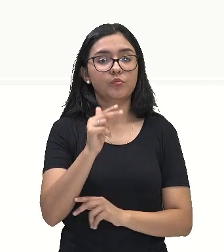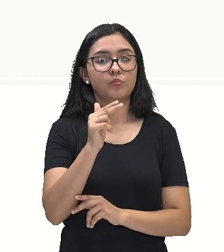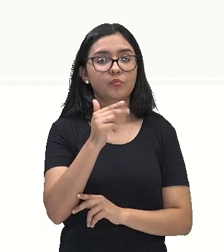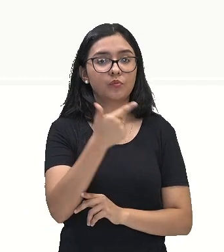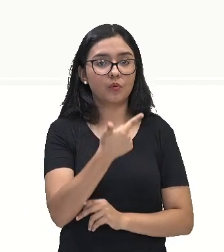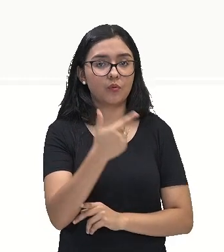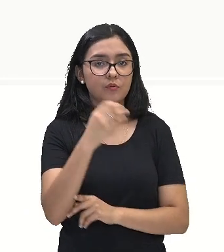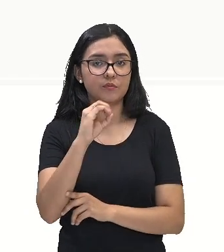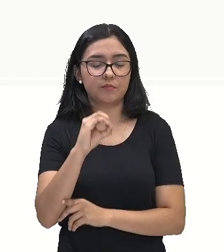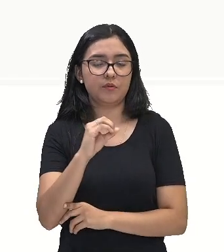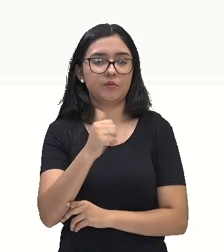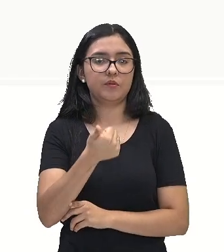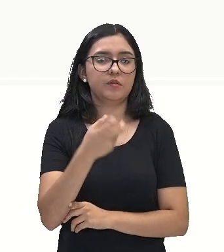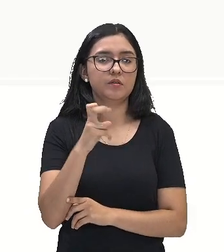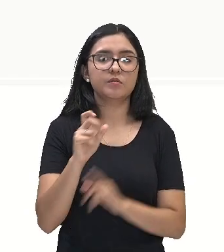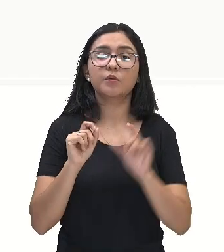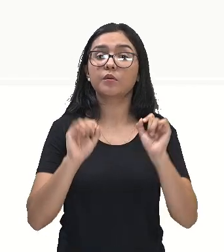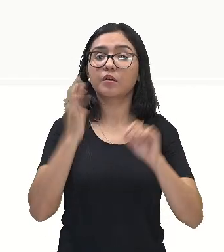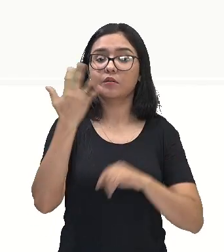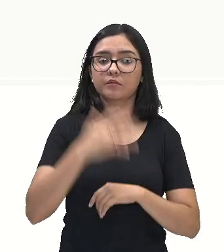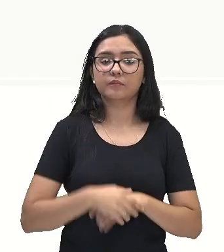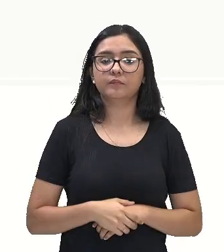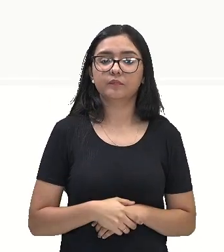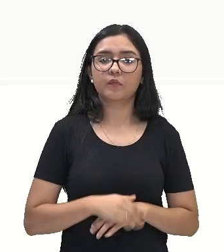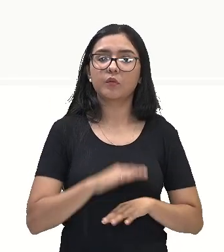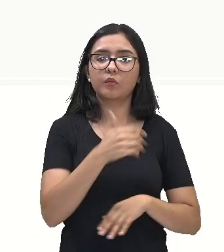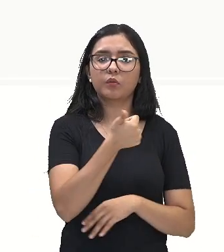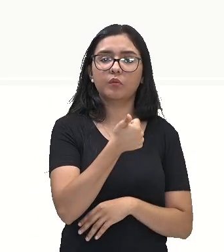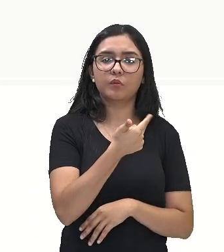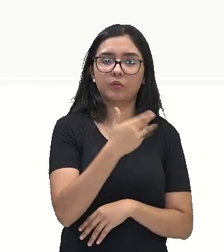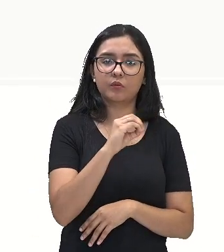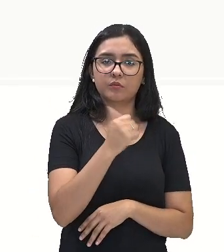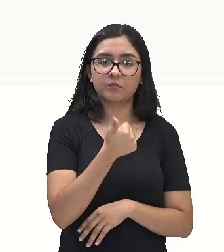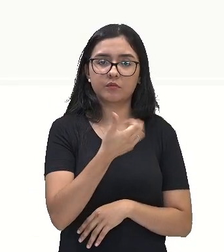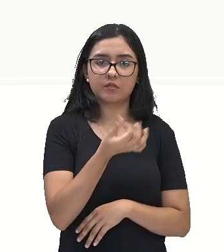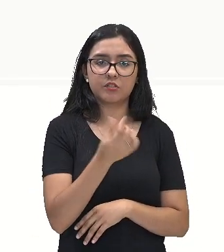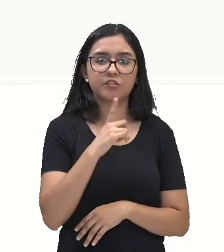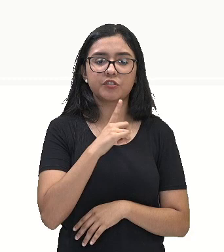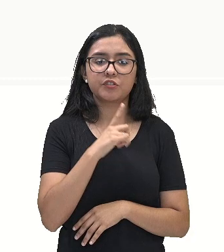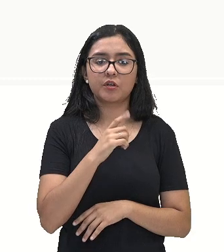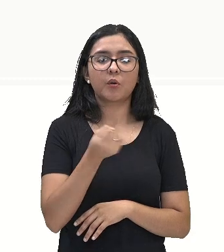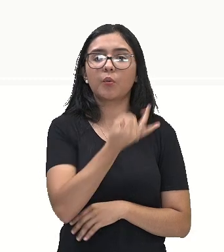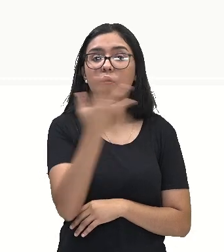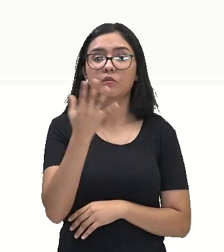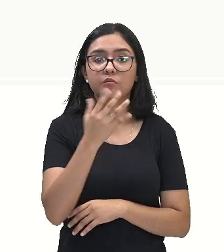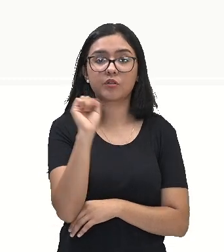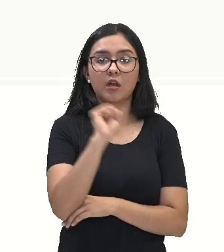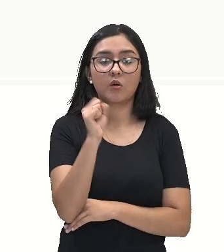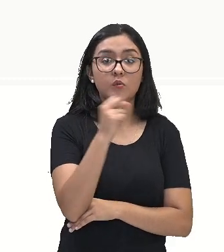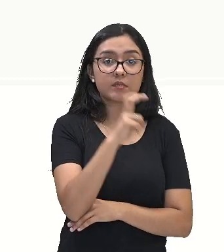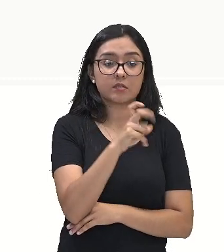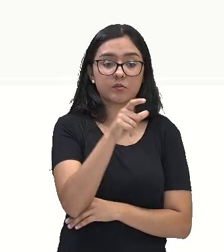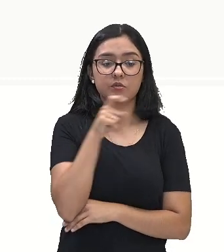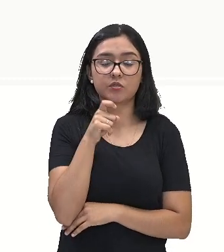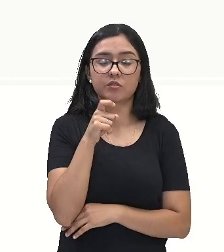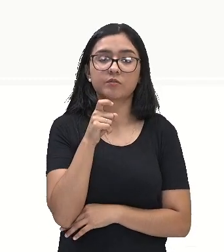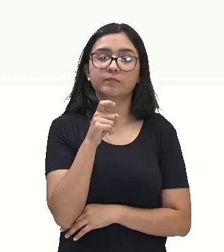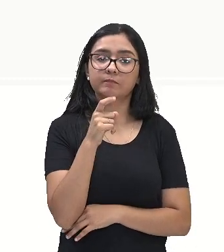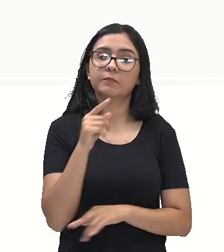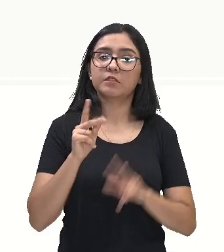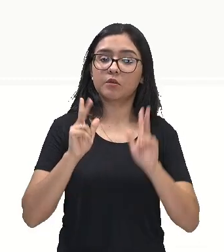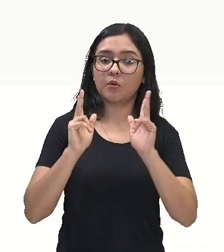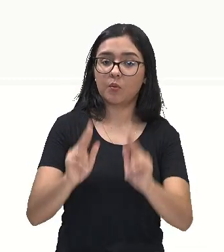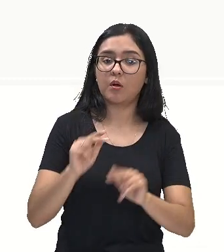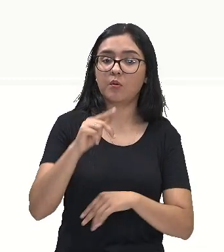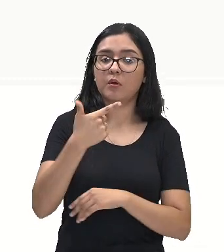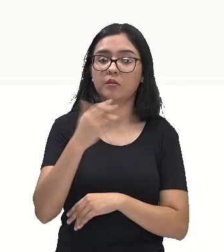que aconteceu em 2016 nós tínhamos quantos carros 5x para que isso seja igual a